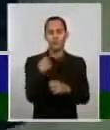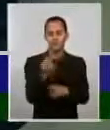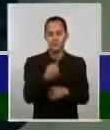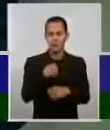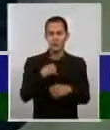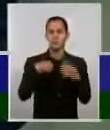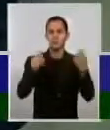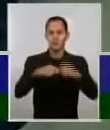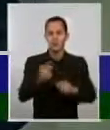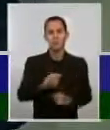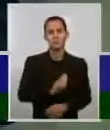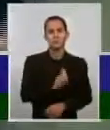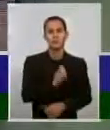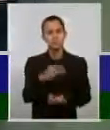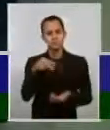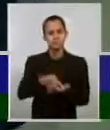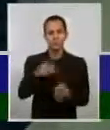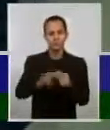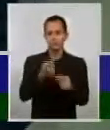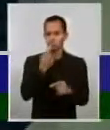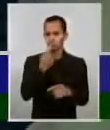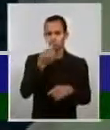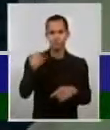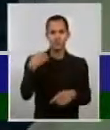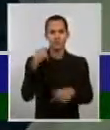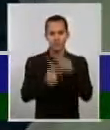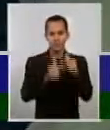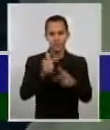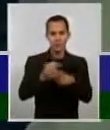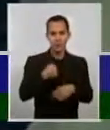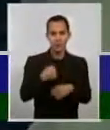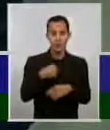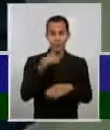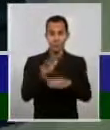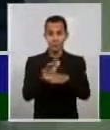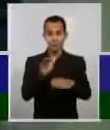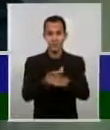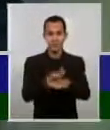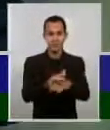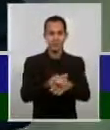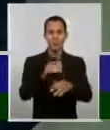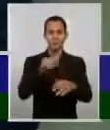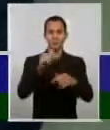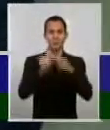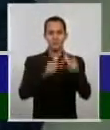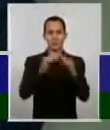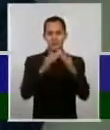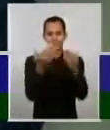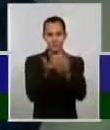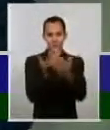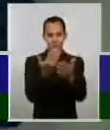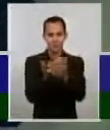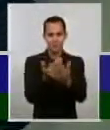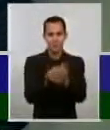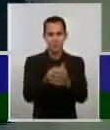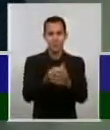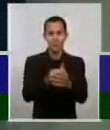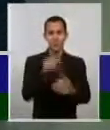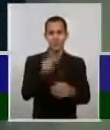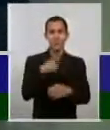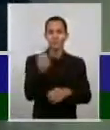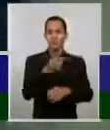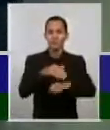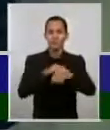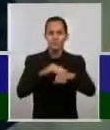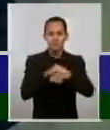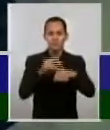poderia deixar de participar aqui, porque há pouco tempo eu contribuí num trabalho escolar, né, e onde nós